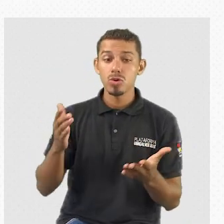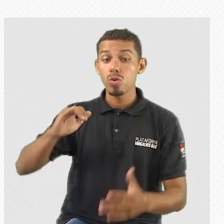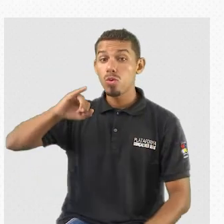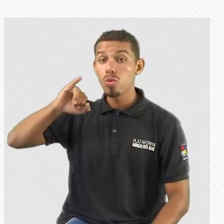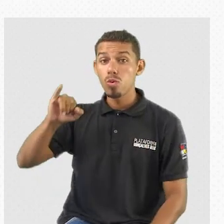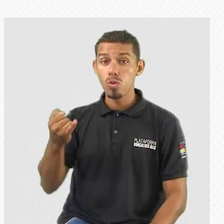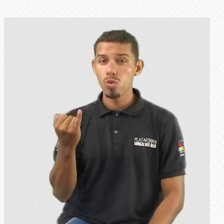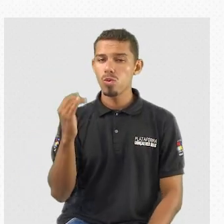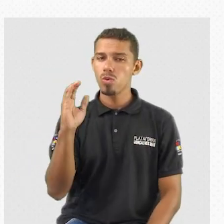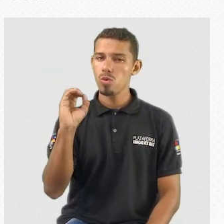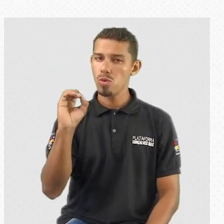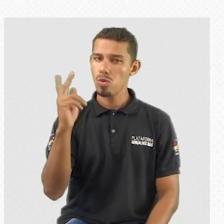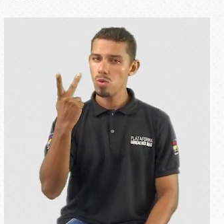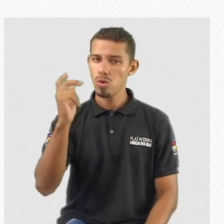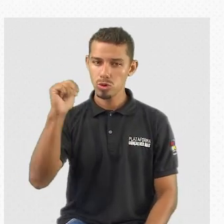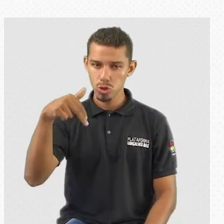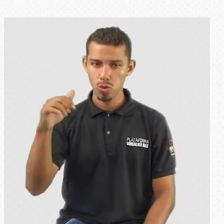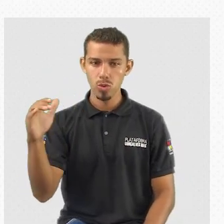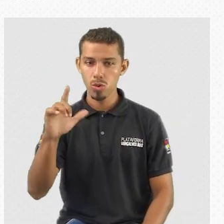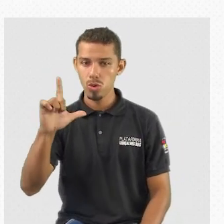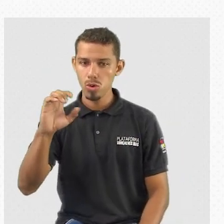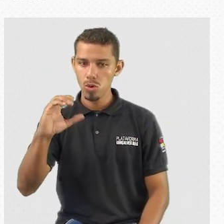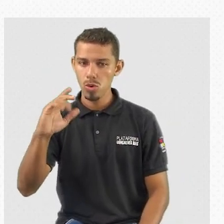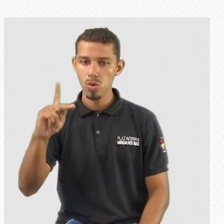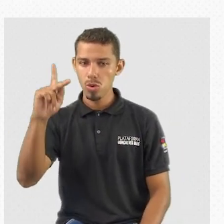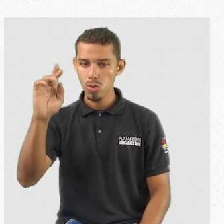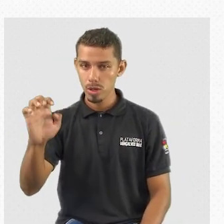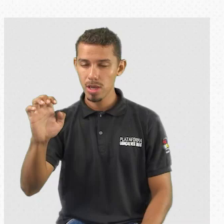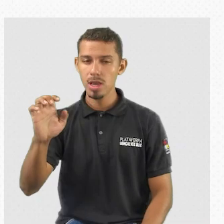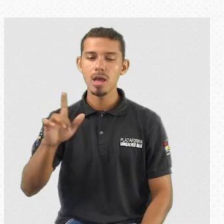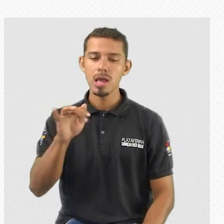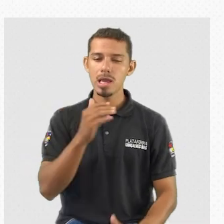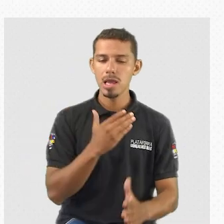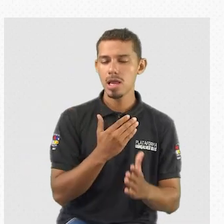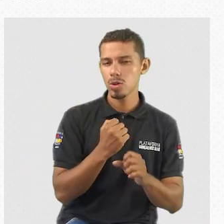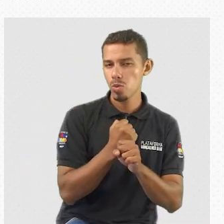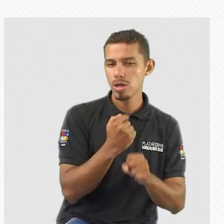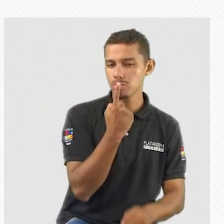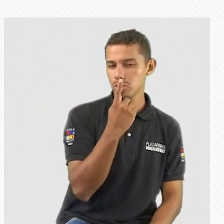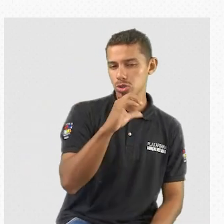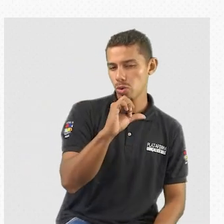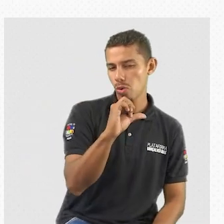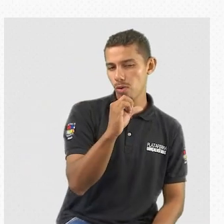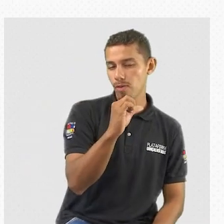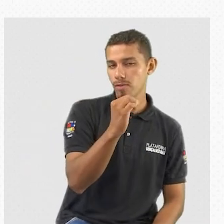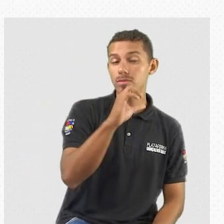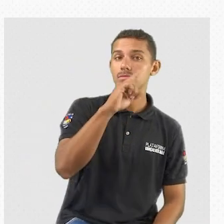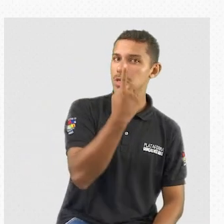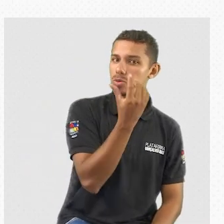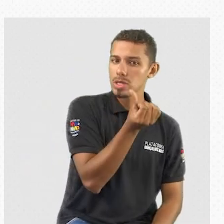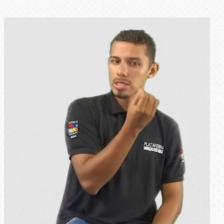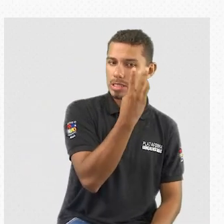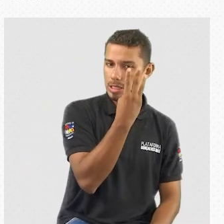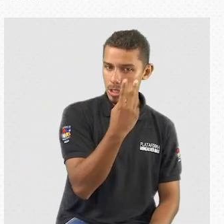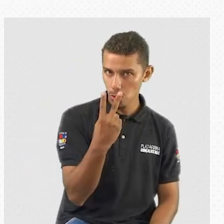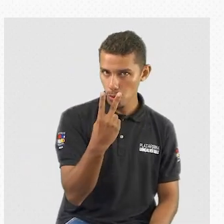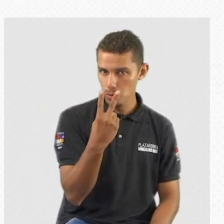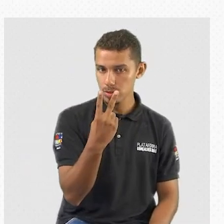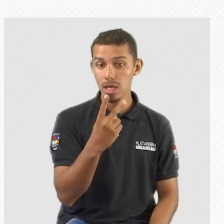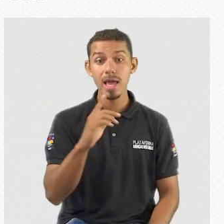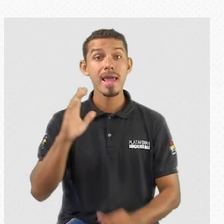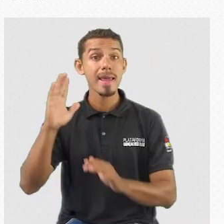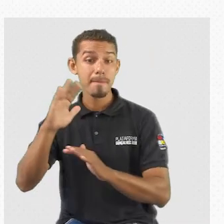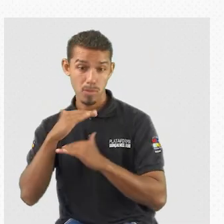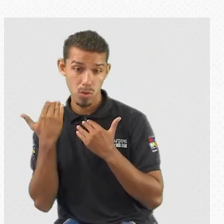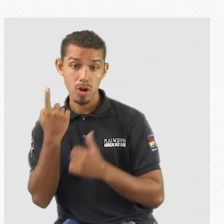Locke, aí, que viveu aí no século XVII e faleceu ali no começo do século XVIII. Na obra, uma das principais